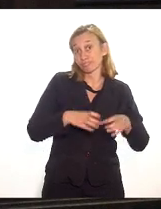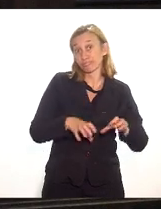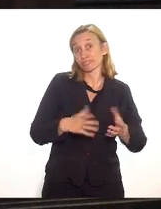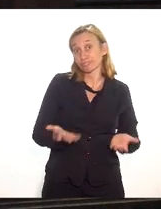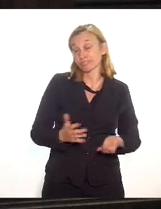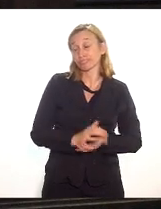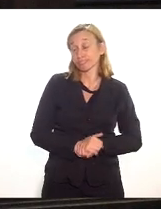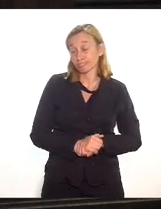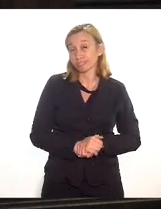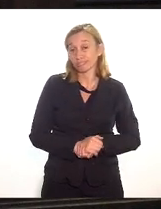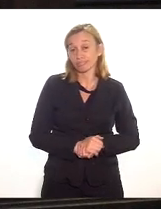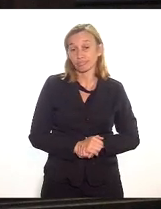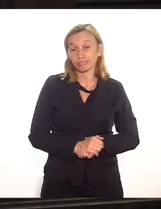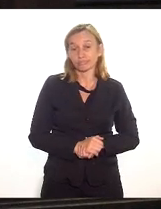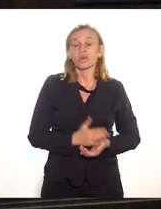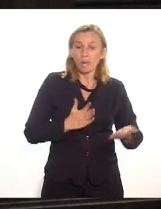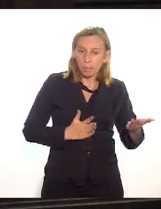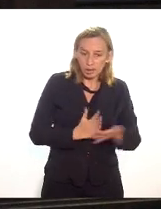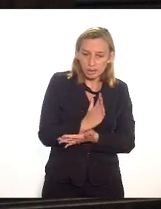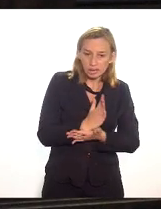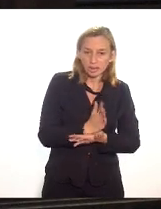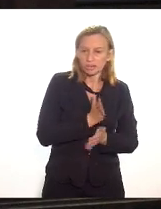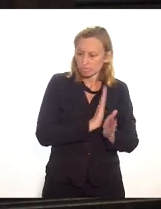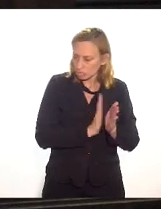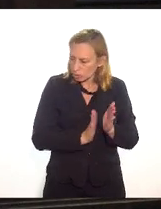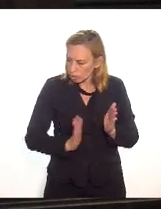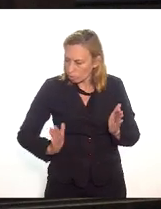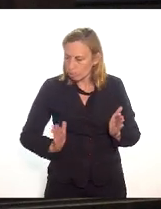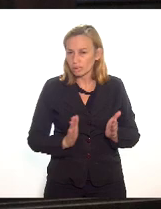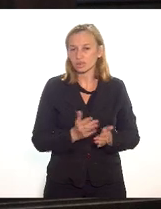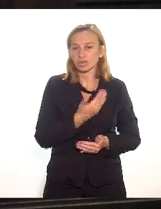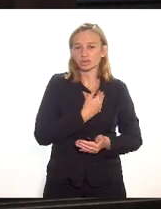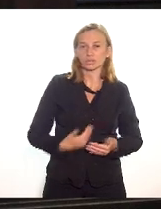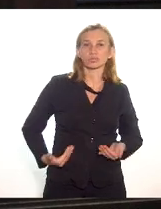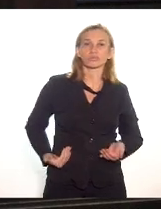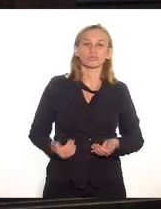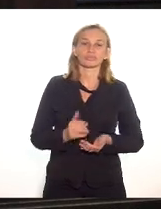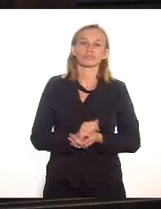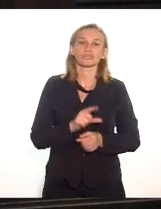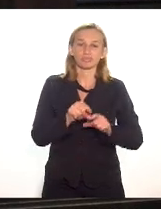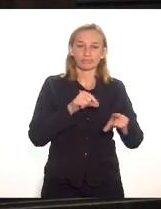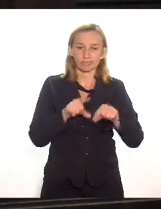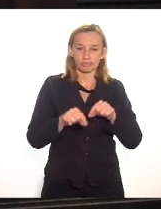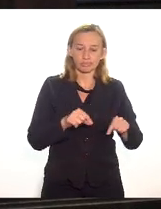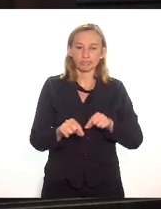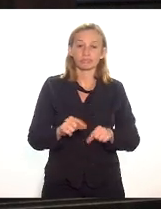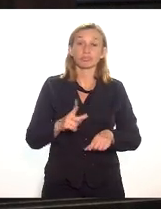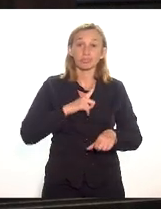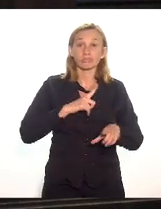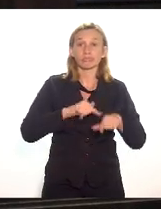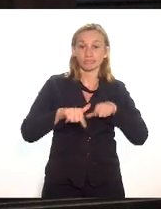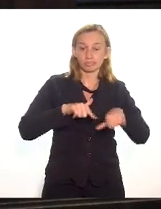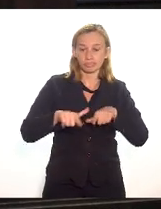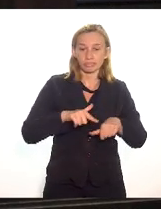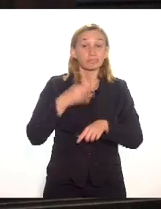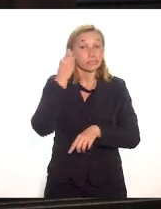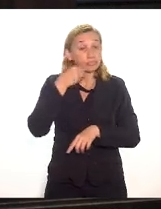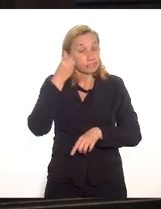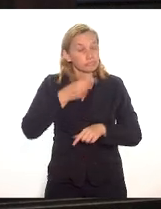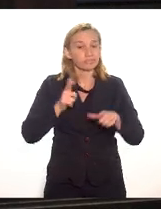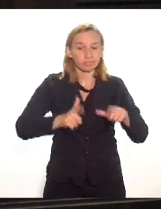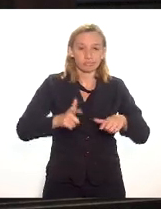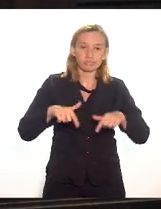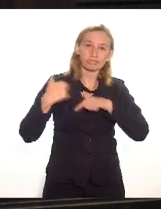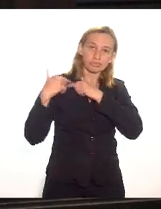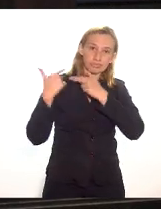porta dos fundos, não. Passaram por um processo público de seleção e têm carreira, e têm trabalho, e têm trajetória